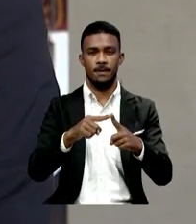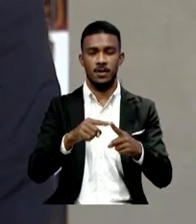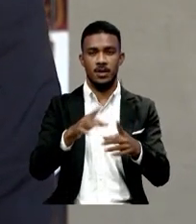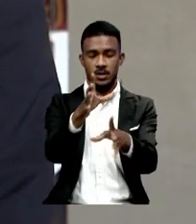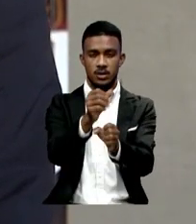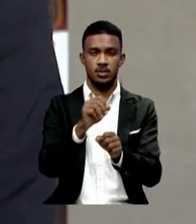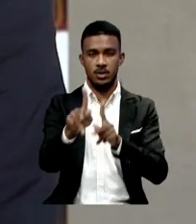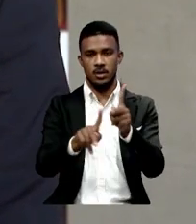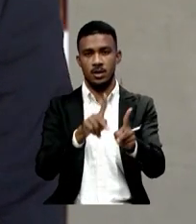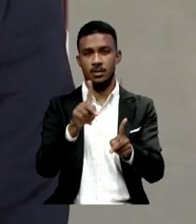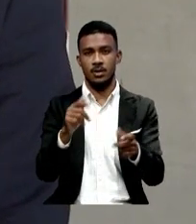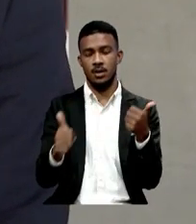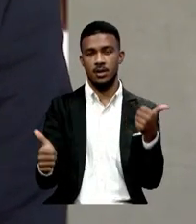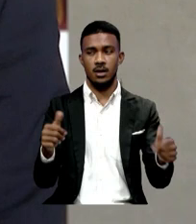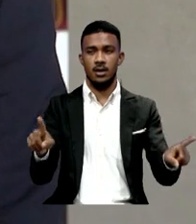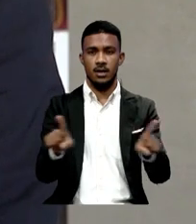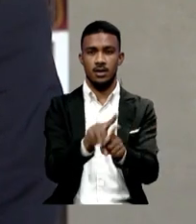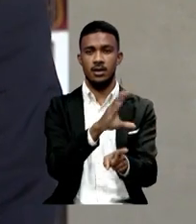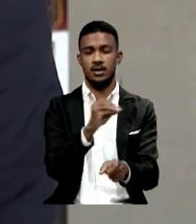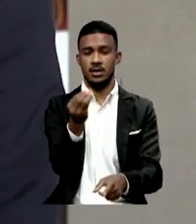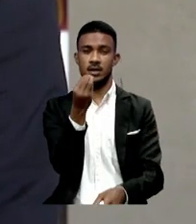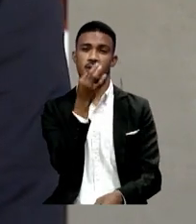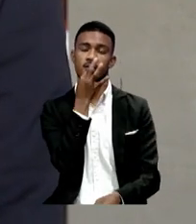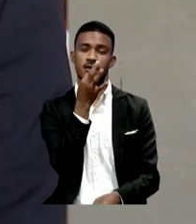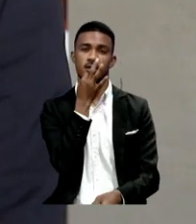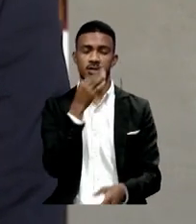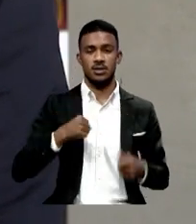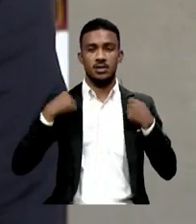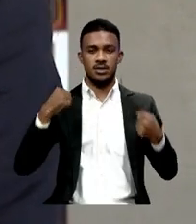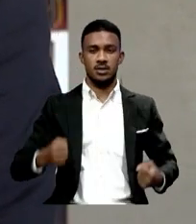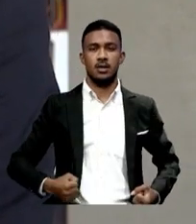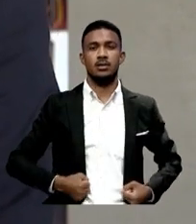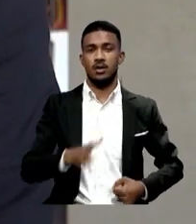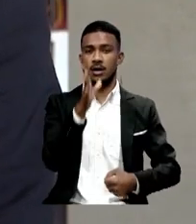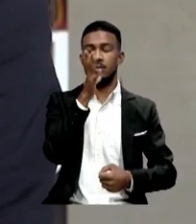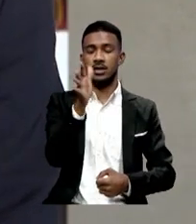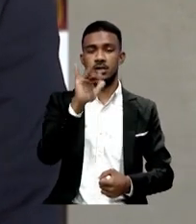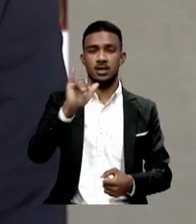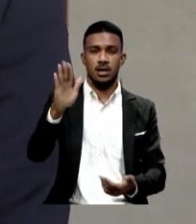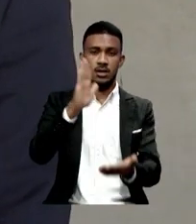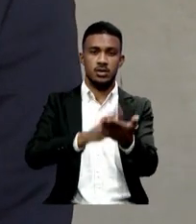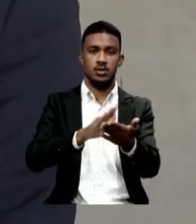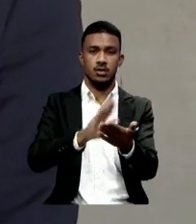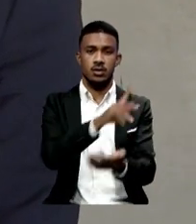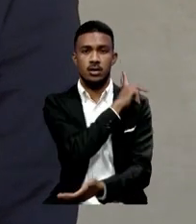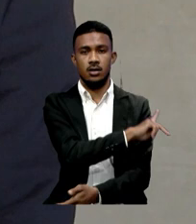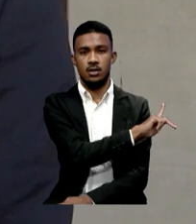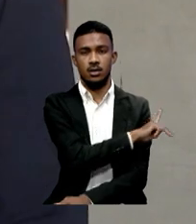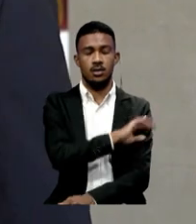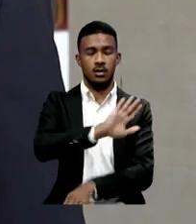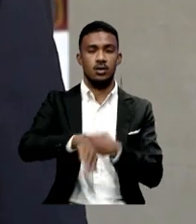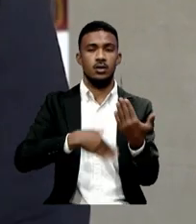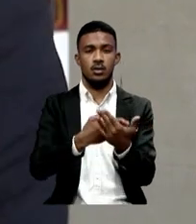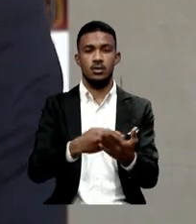povo, né? Liliu em termos de nutrição, em termos de saúde financeira, escola, clínicas, pode ser, né? Portanto,